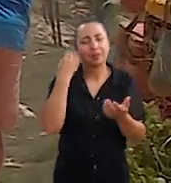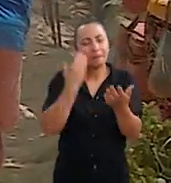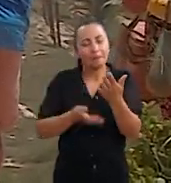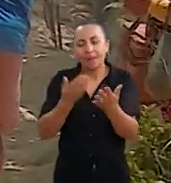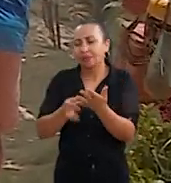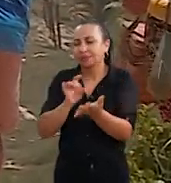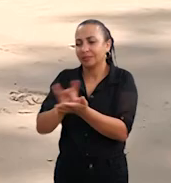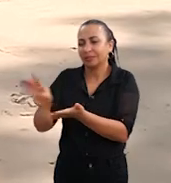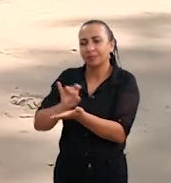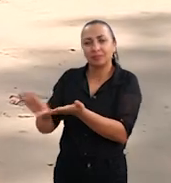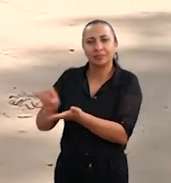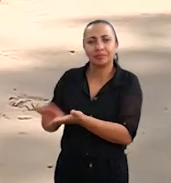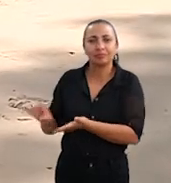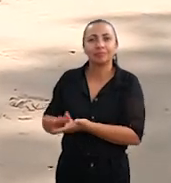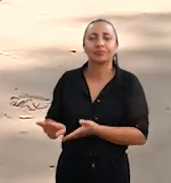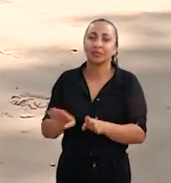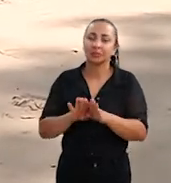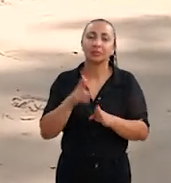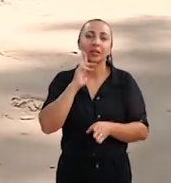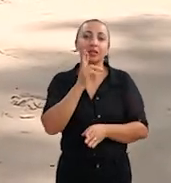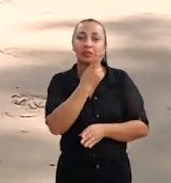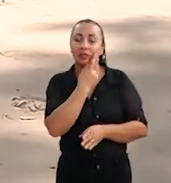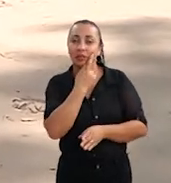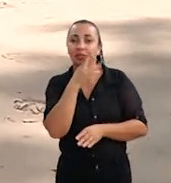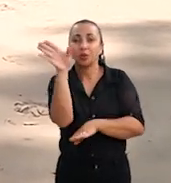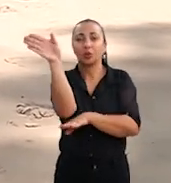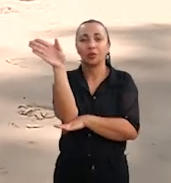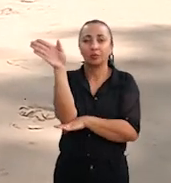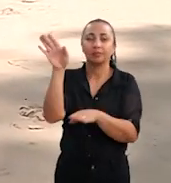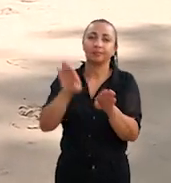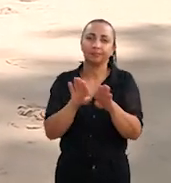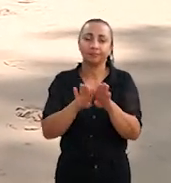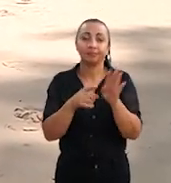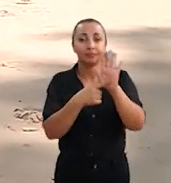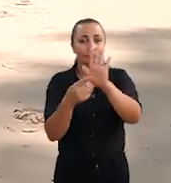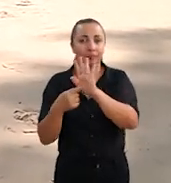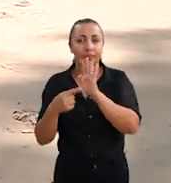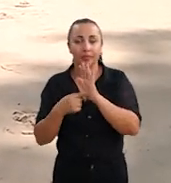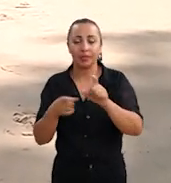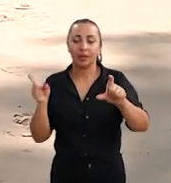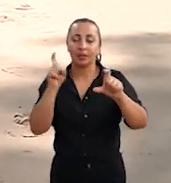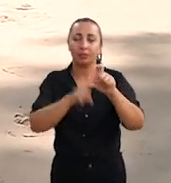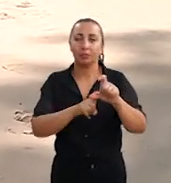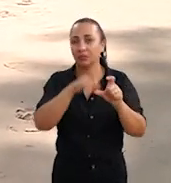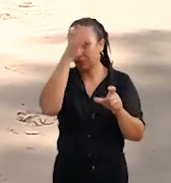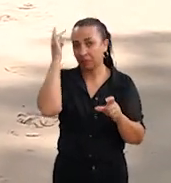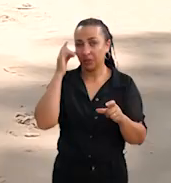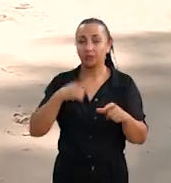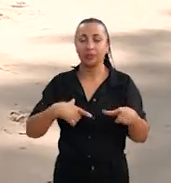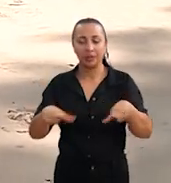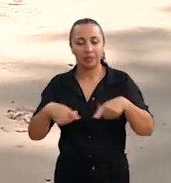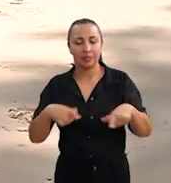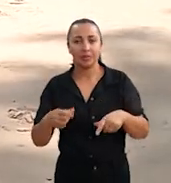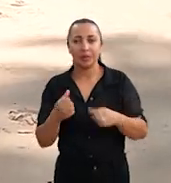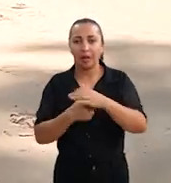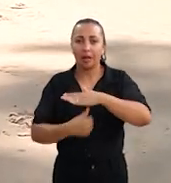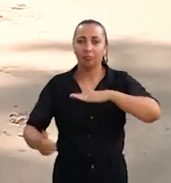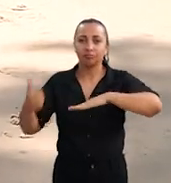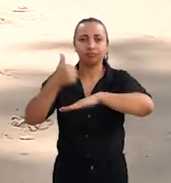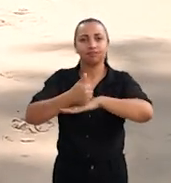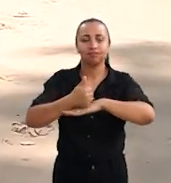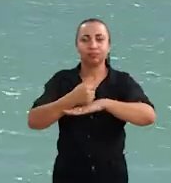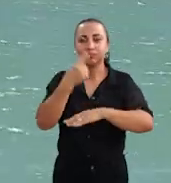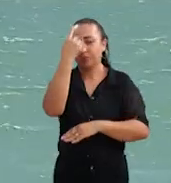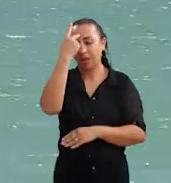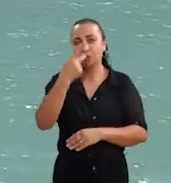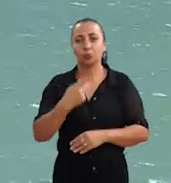de desemprego, especialmente nos restaurantes e hotéis. Mostra também a dependência dos trabalhadores autônomos e